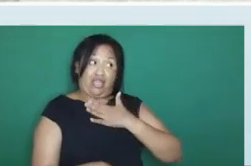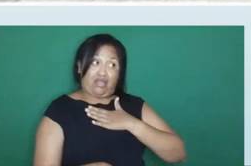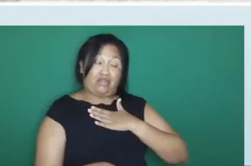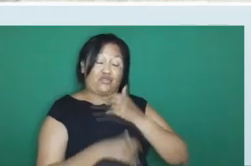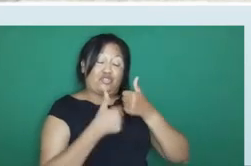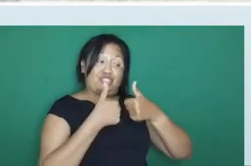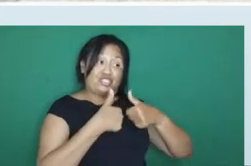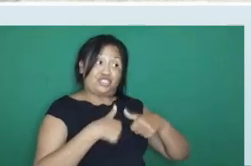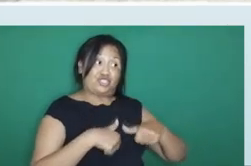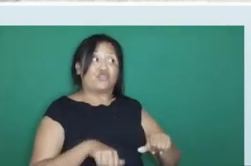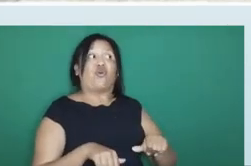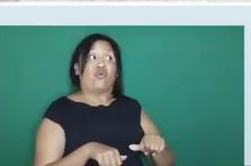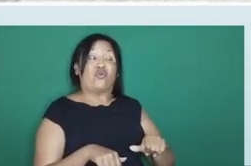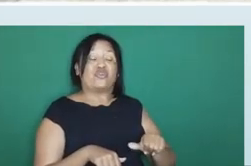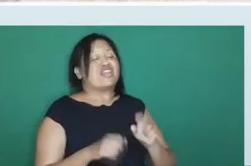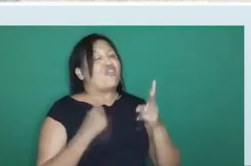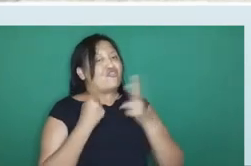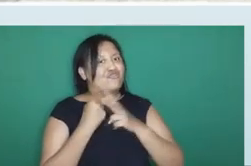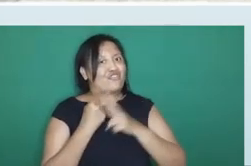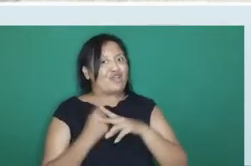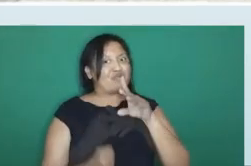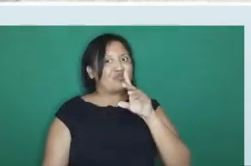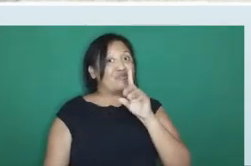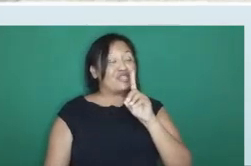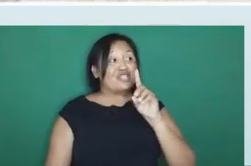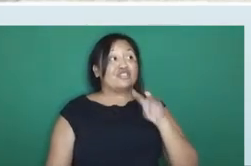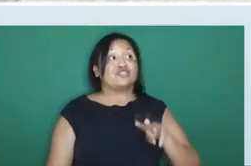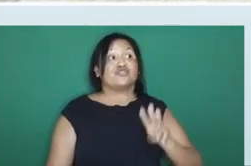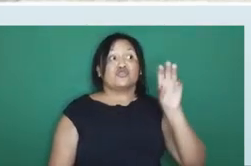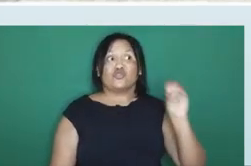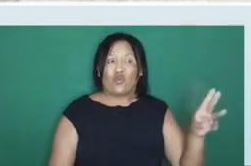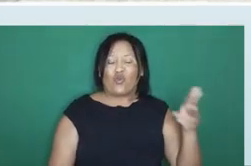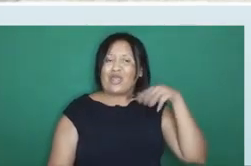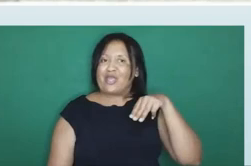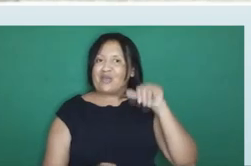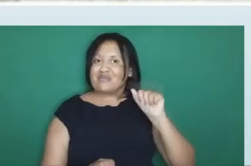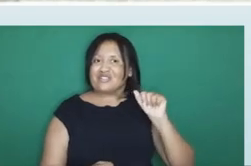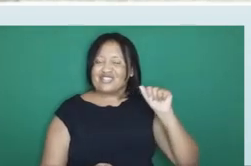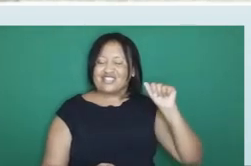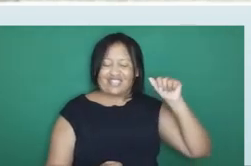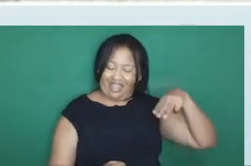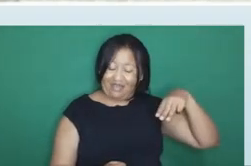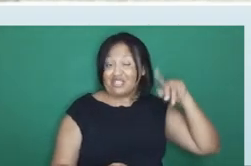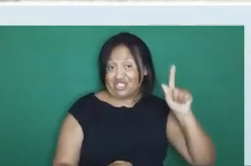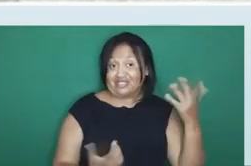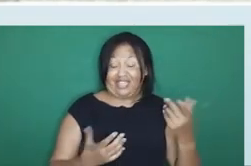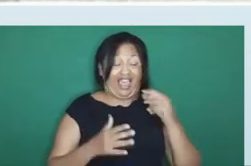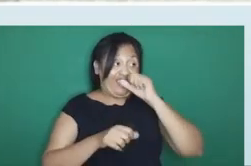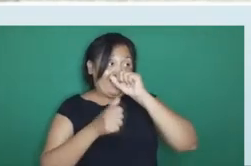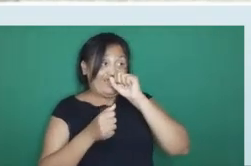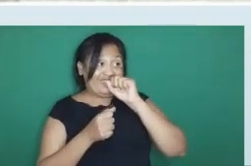E aí o verbo Duo que é o verbo fazer vem com a terminação em NG para indicar essa progressividade da atividade Dele